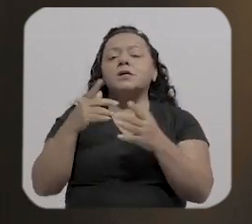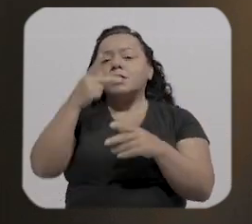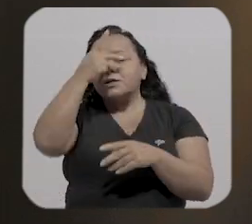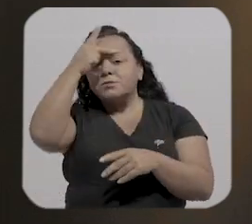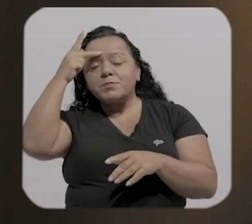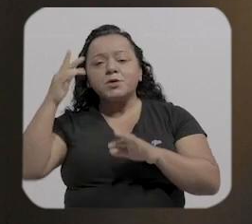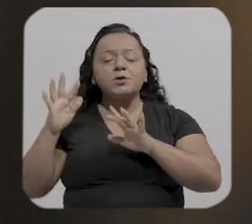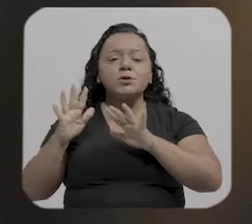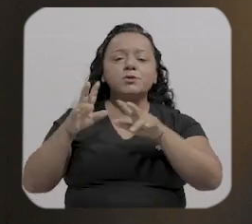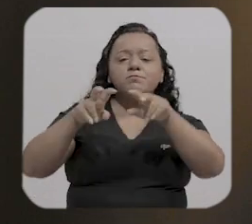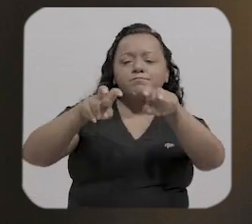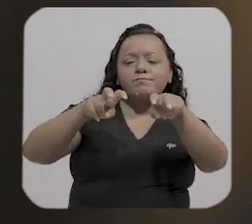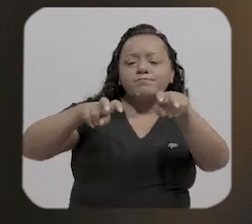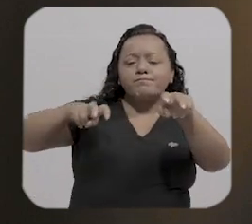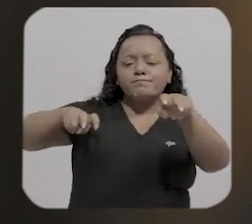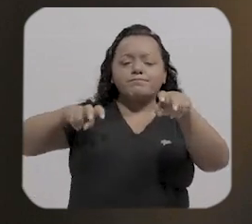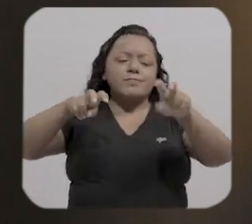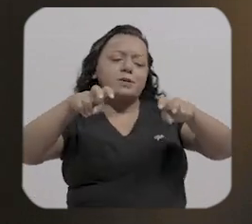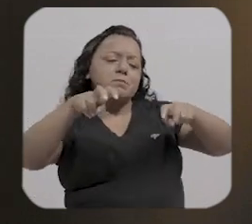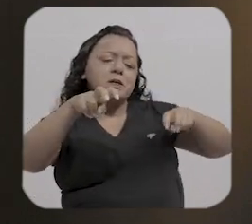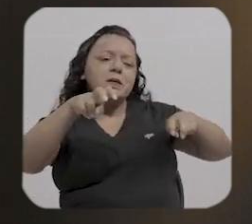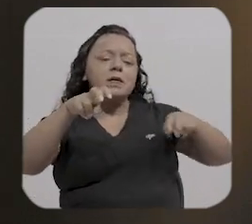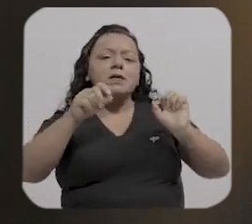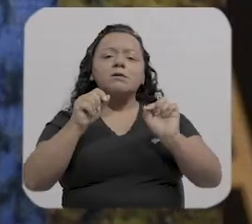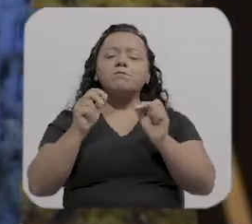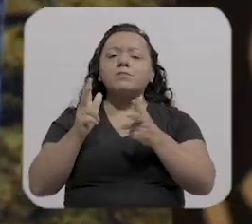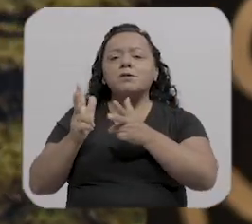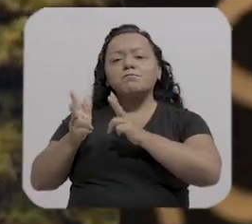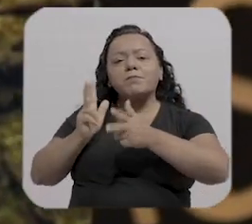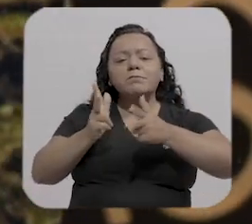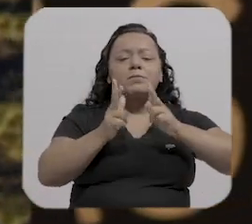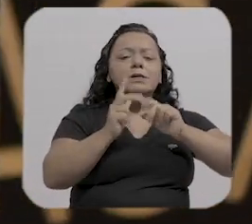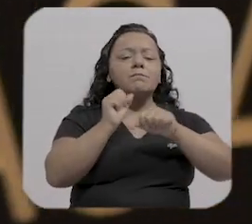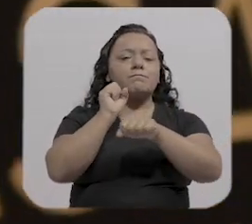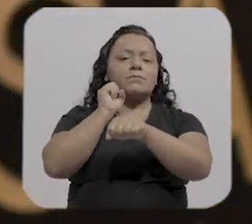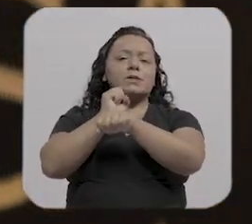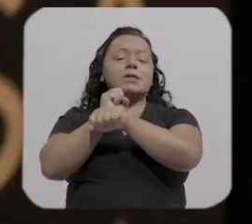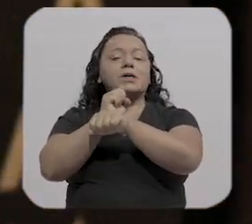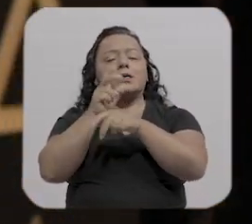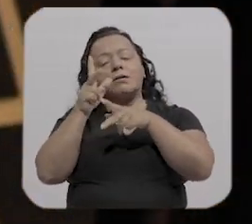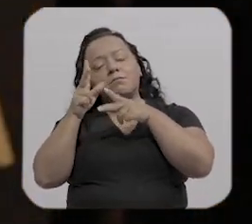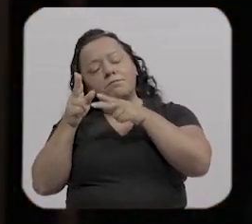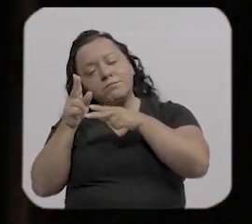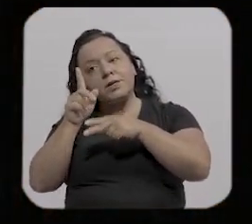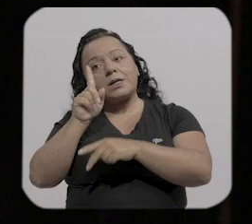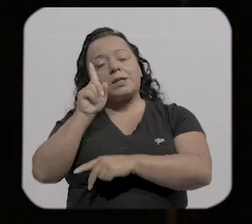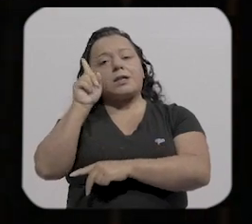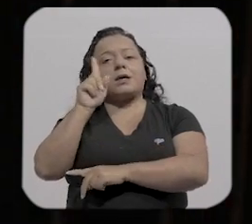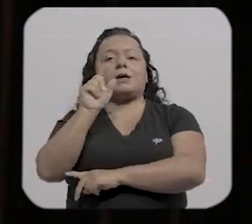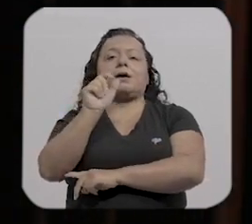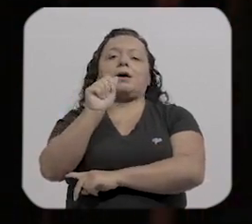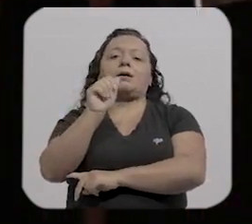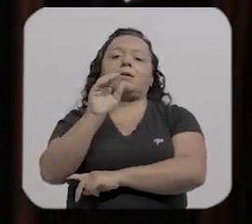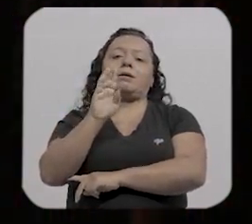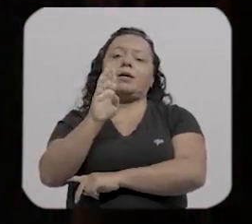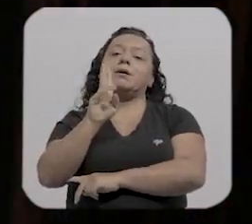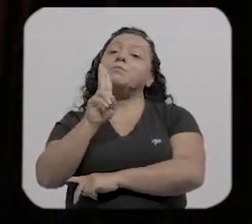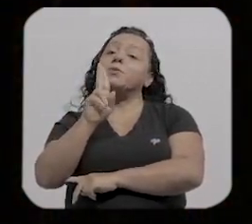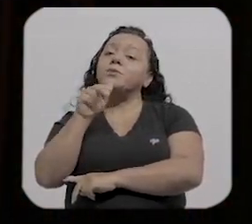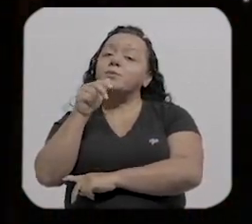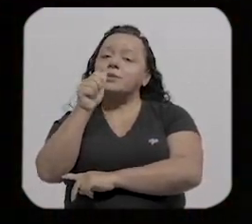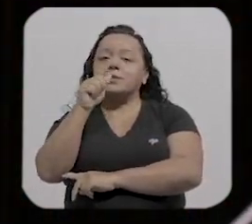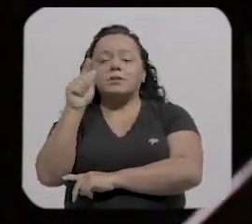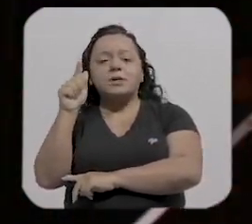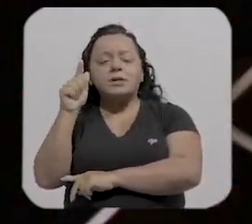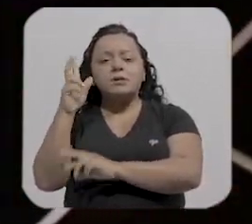os passageiros, eles conversando, né? Paravam, dormiam em Ambunã, né? Então, tudo isso é percepções, né?